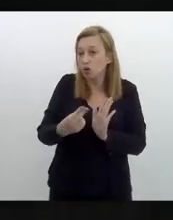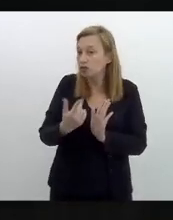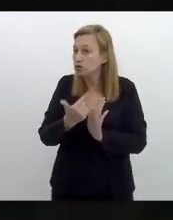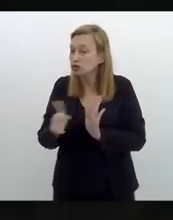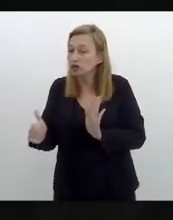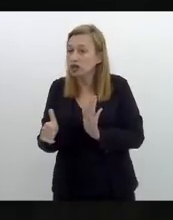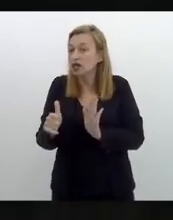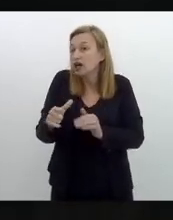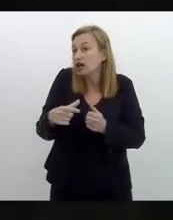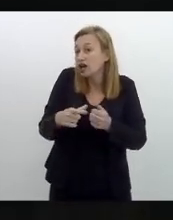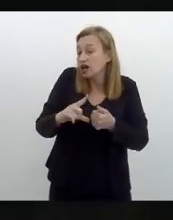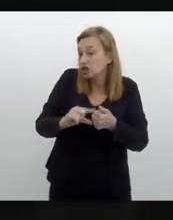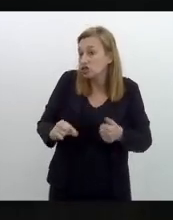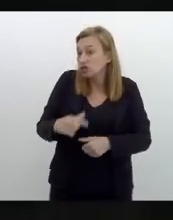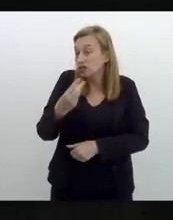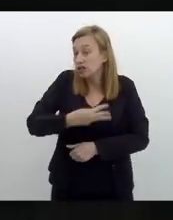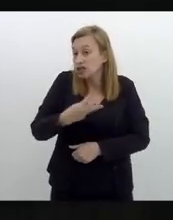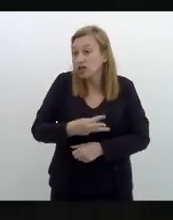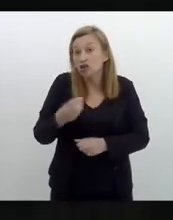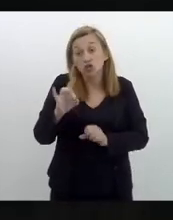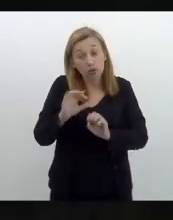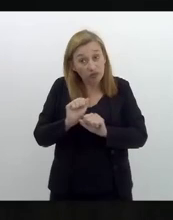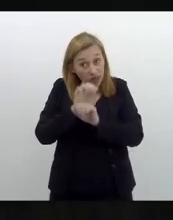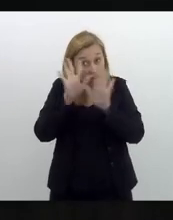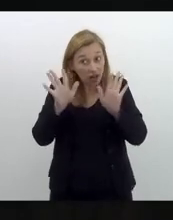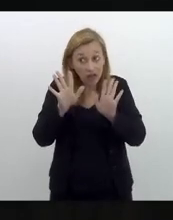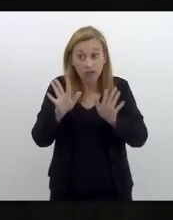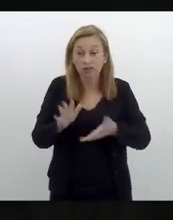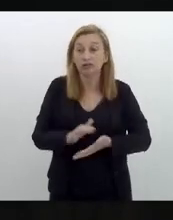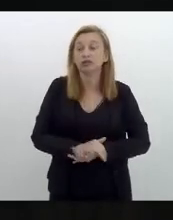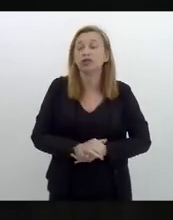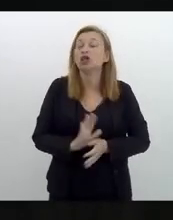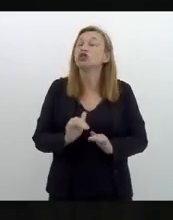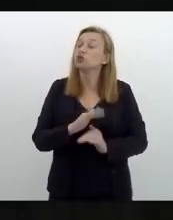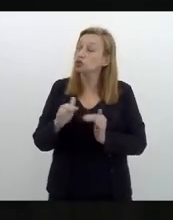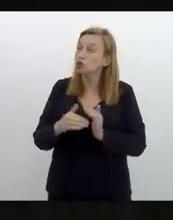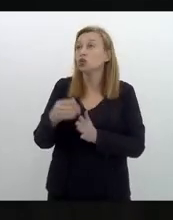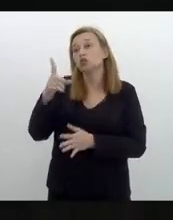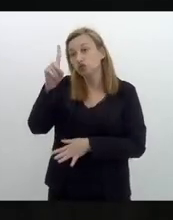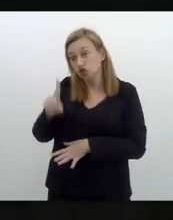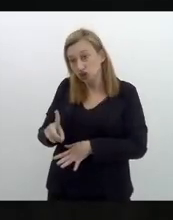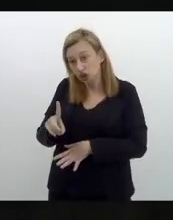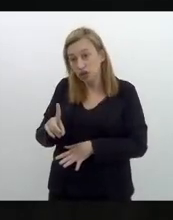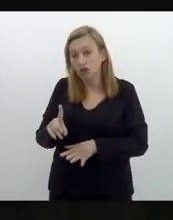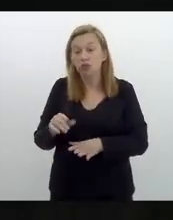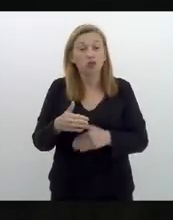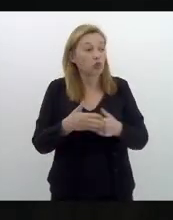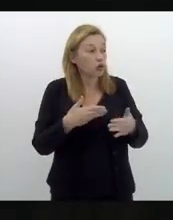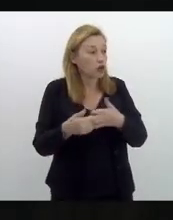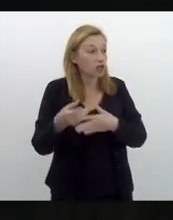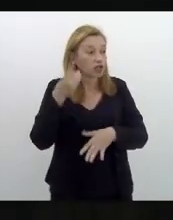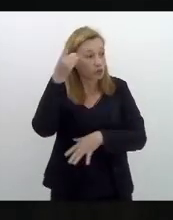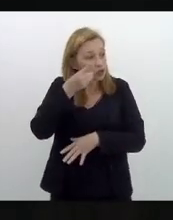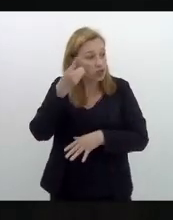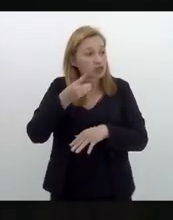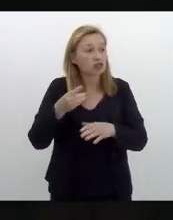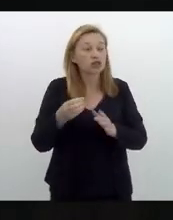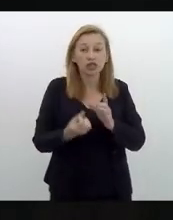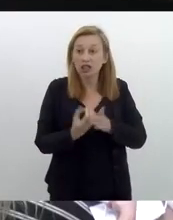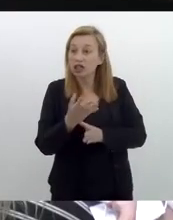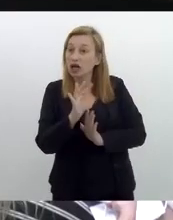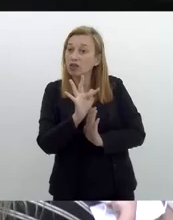é só para deixar claro isso mas senhora vossa excelência tem todo o direito assim como todo parlamentar de fazer o destaque